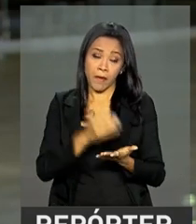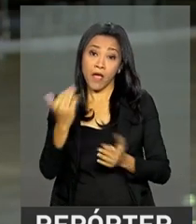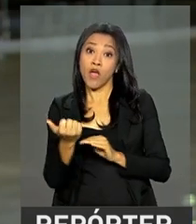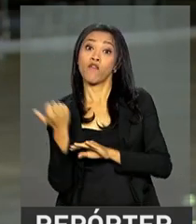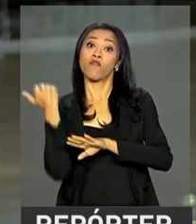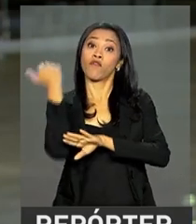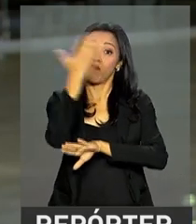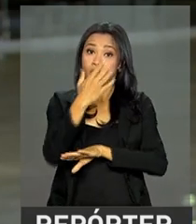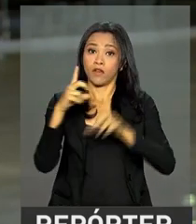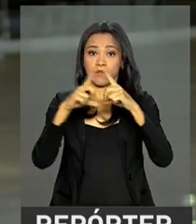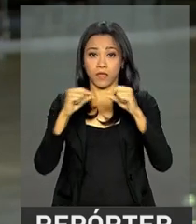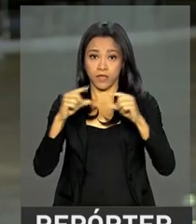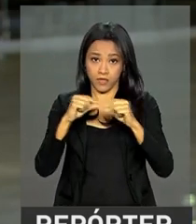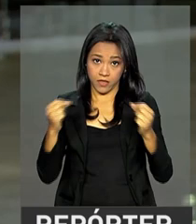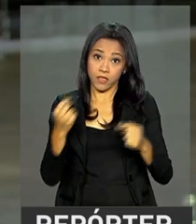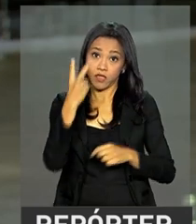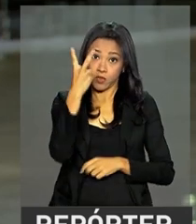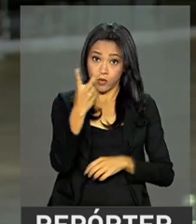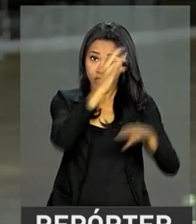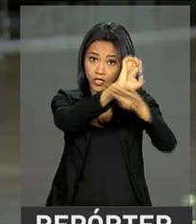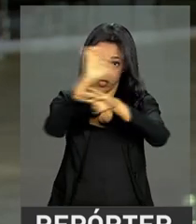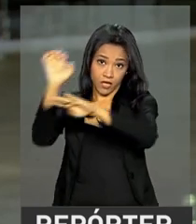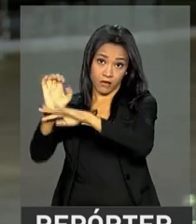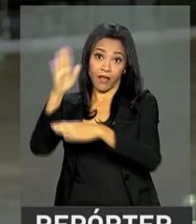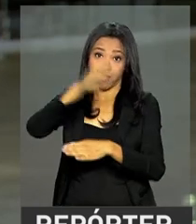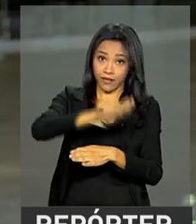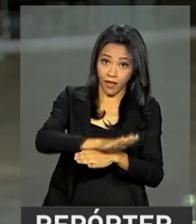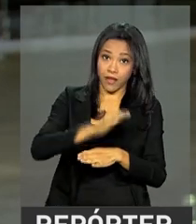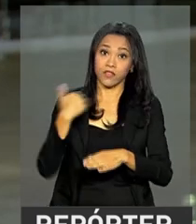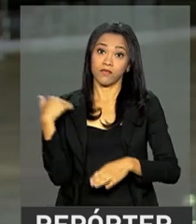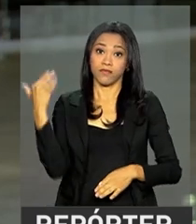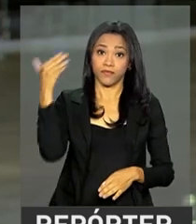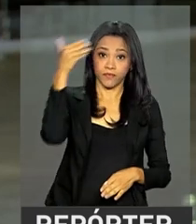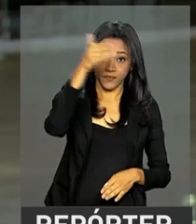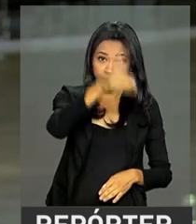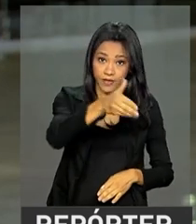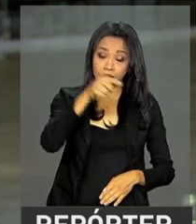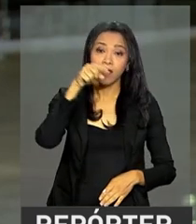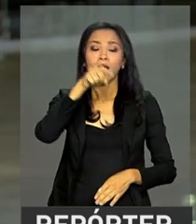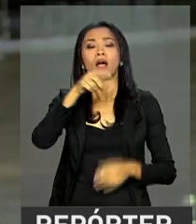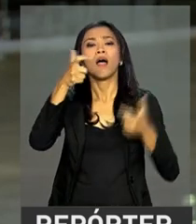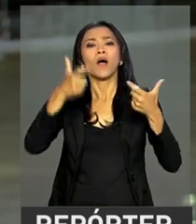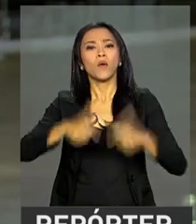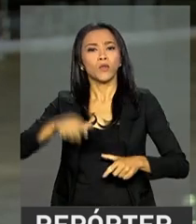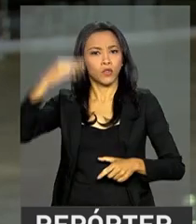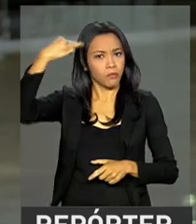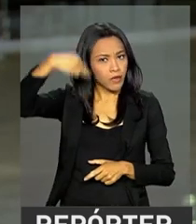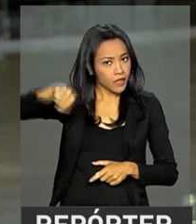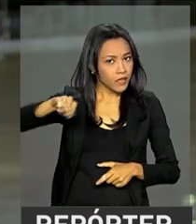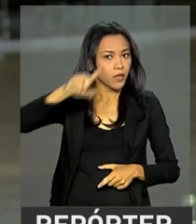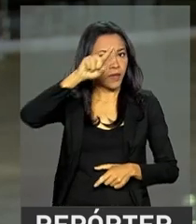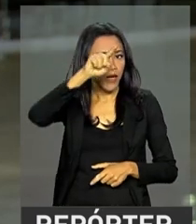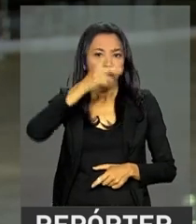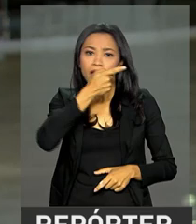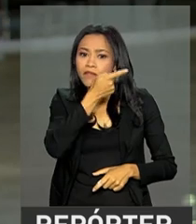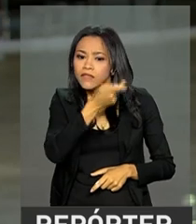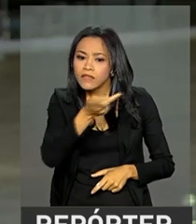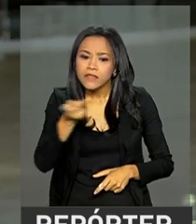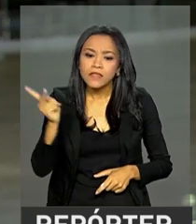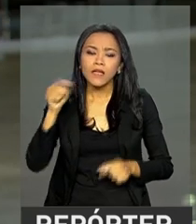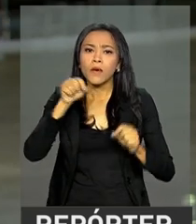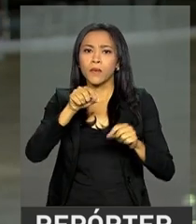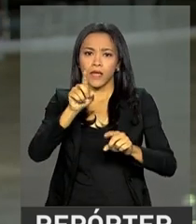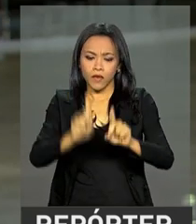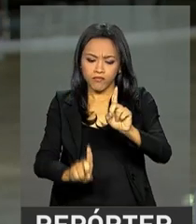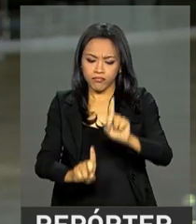estados diferentes na parte da tarde ele vai estar no maranhão onde vai visitar o centro de comando de alcântara que é onde fica aquela base de